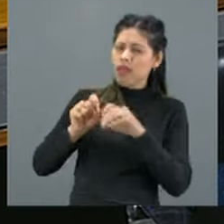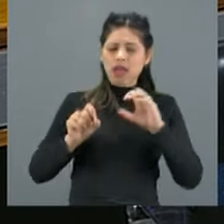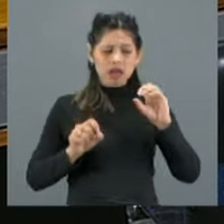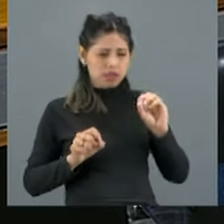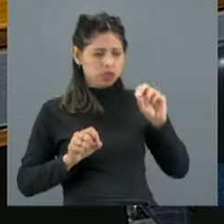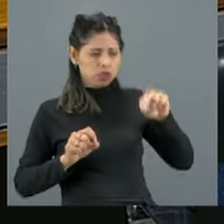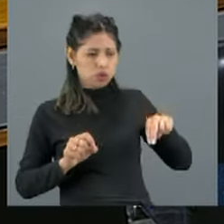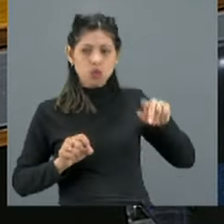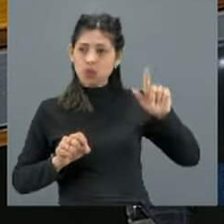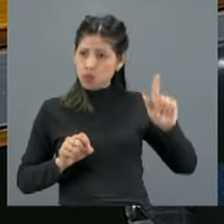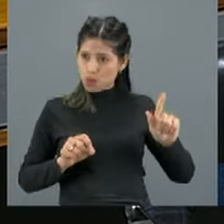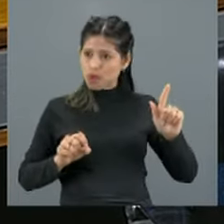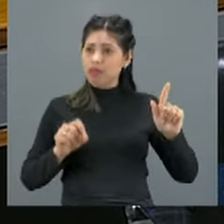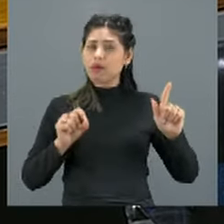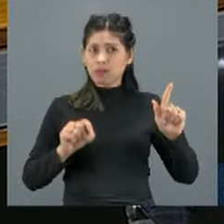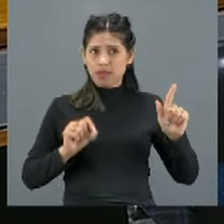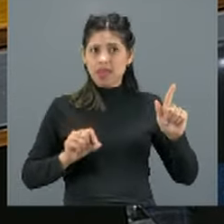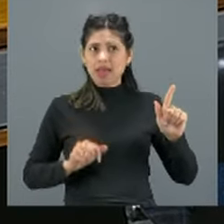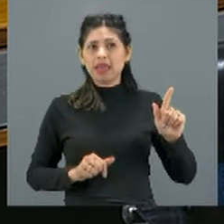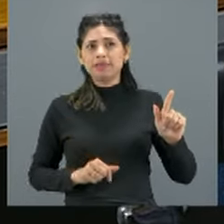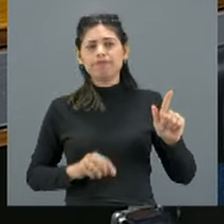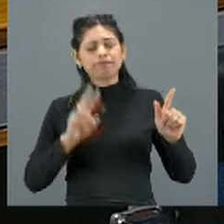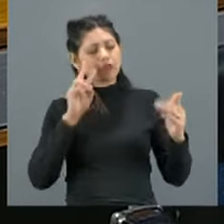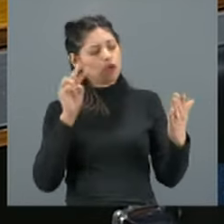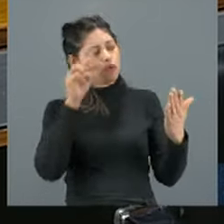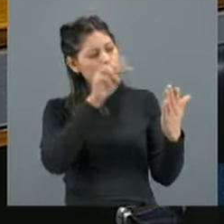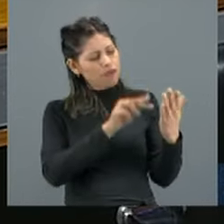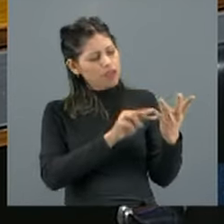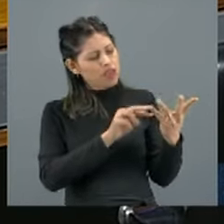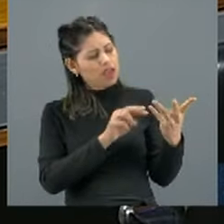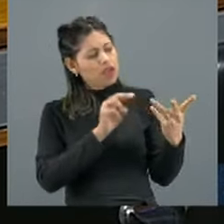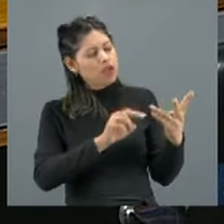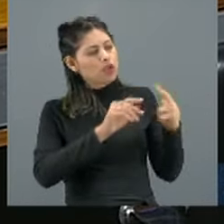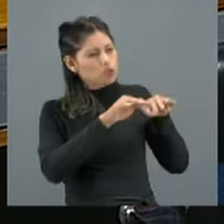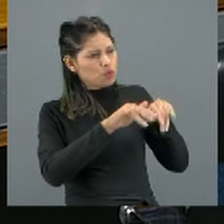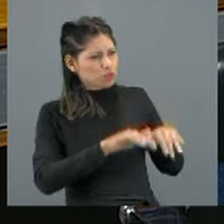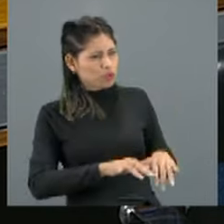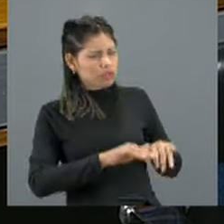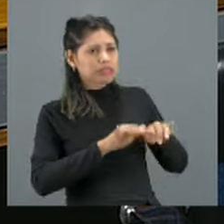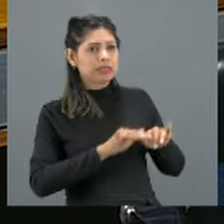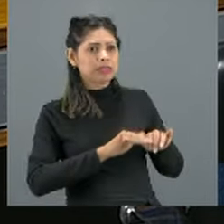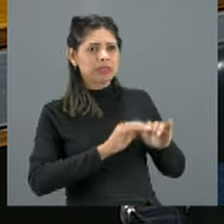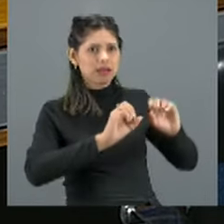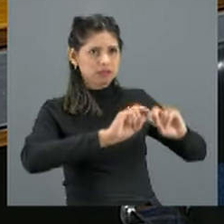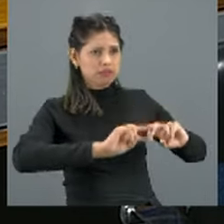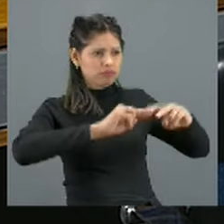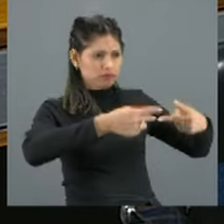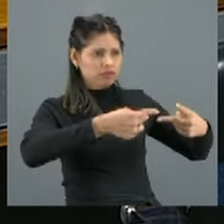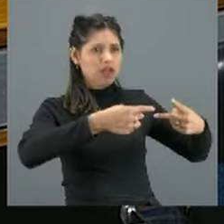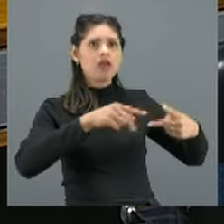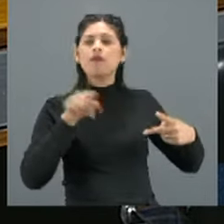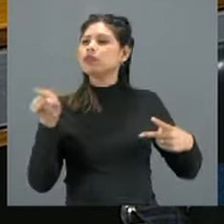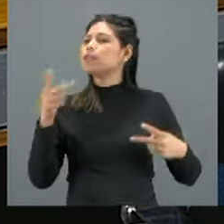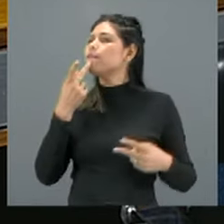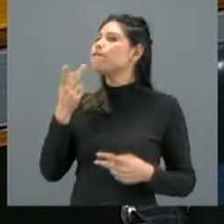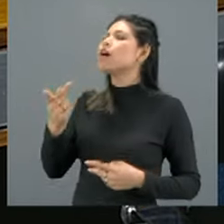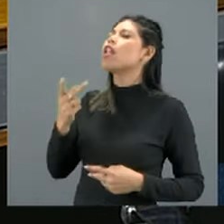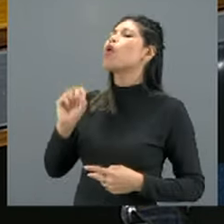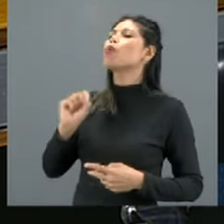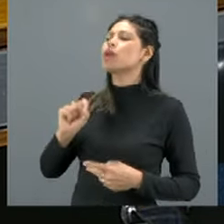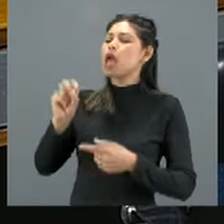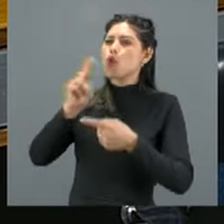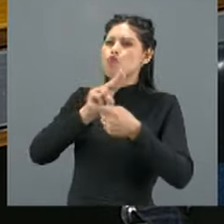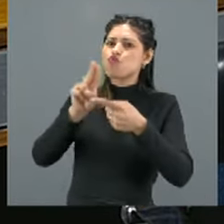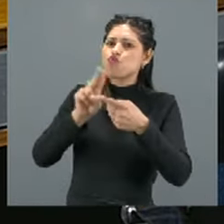que eu acabei de ver um site aqui, de uma que foi citada pelo senhor, senhor deveria citar de novo aquela relação que o senhor